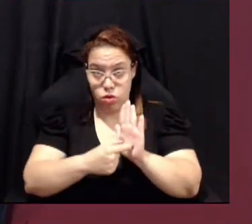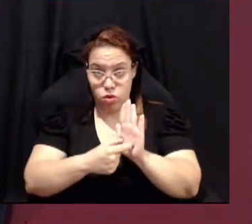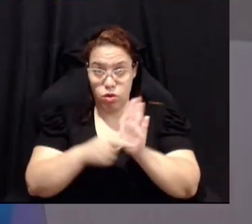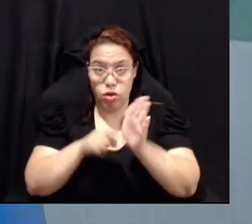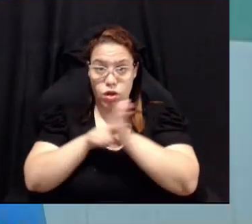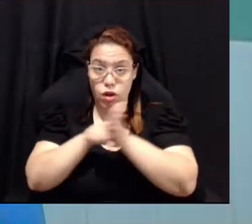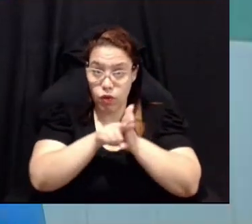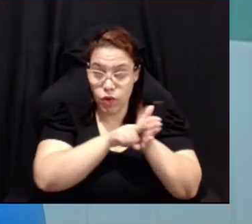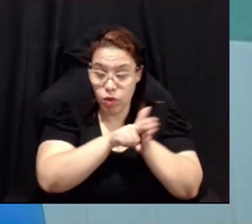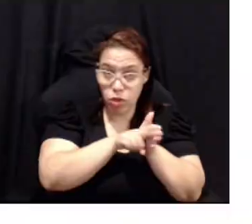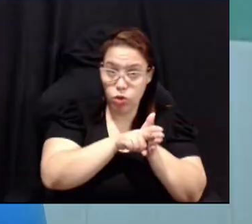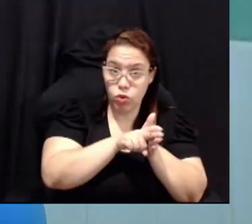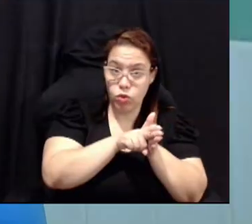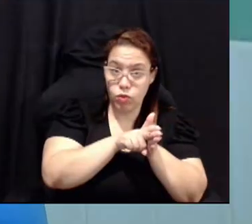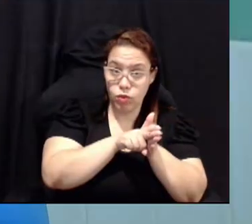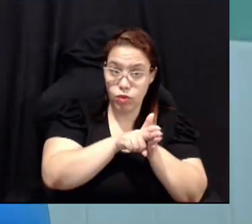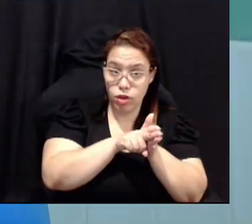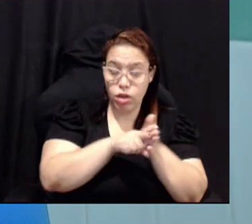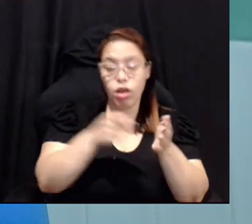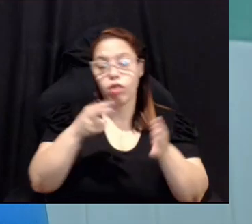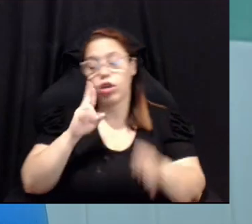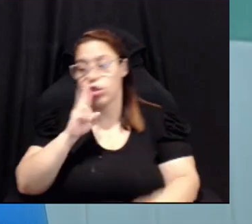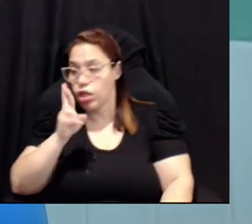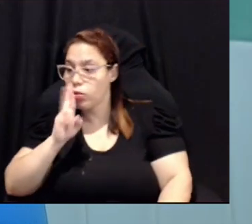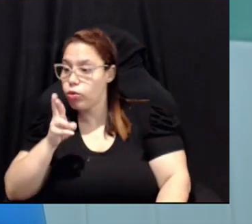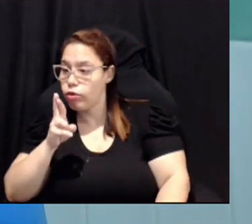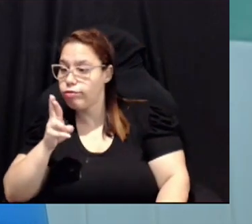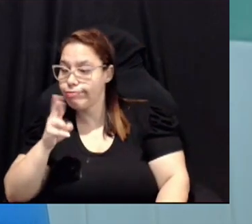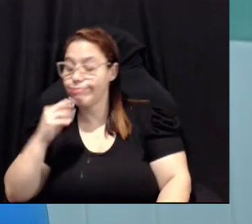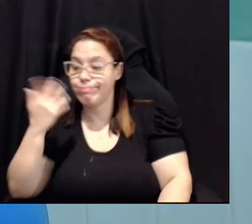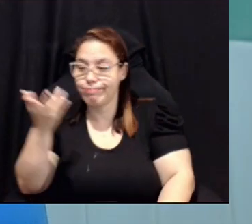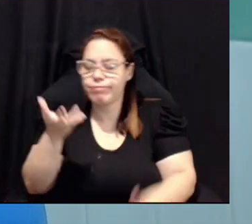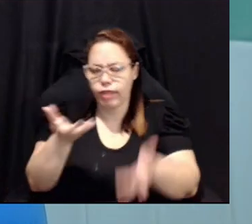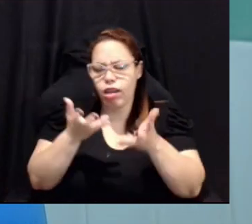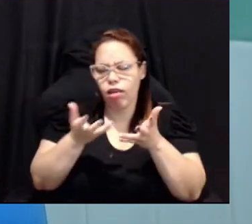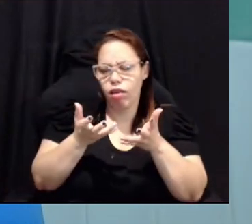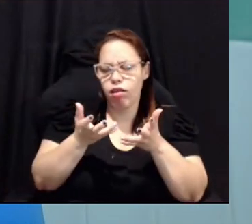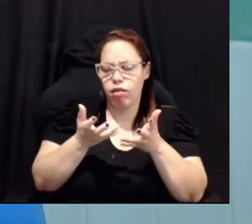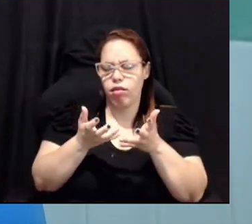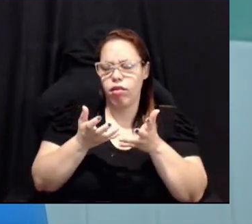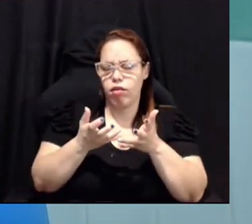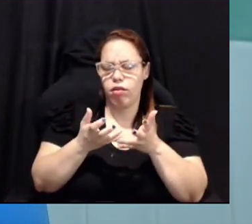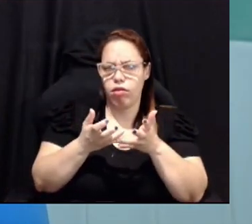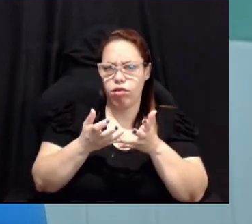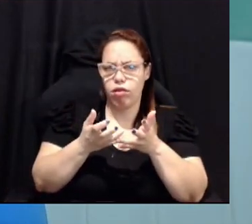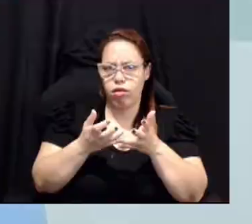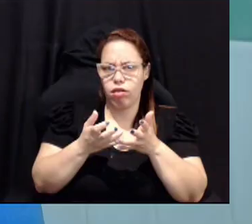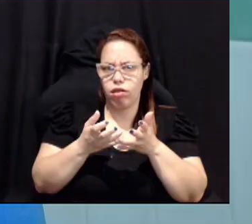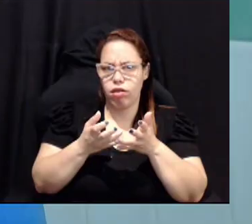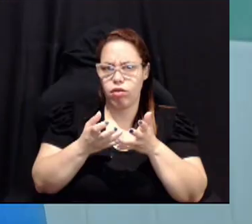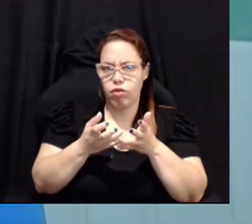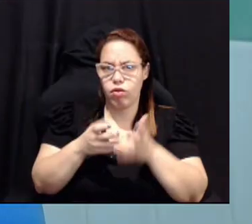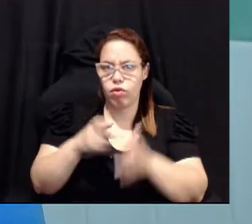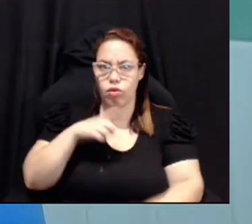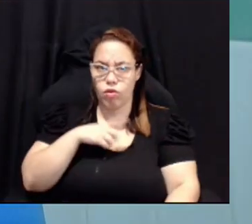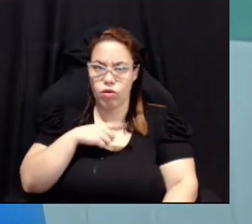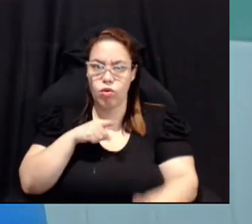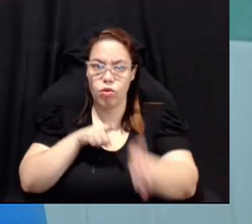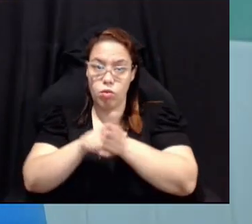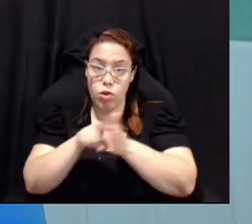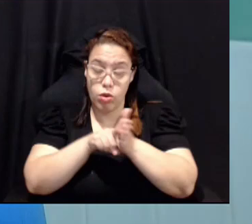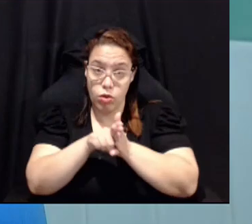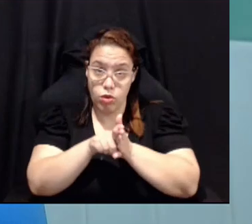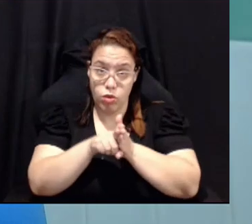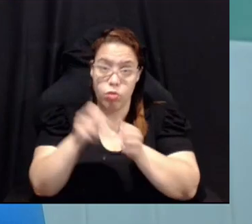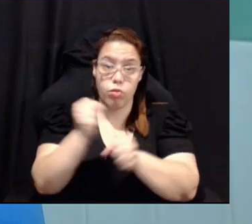ele e ele vai te respondendo. E também quem quiser e for tradicionalista, tem o Perguntão. Todos os anos, a